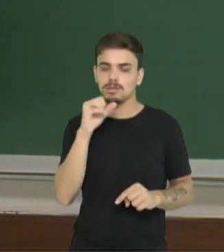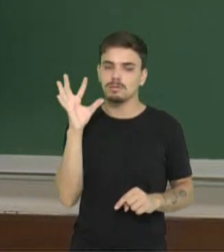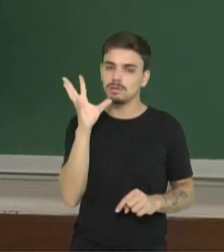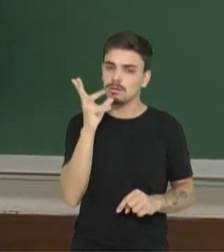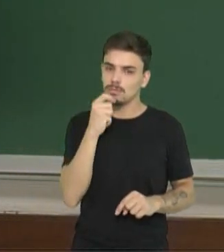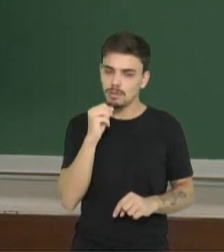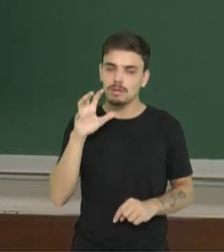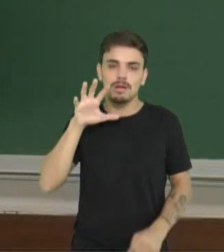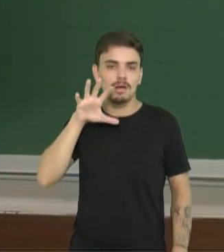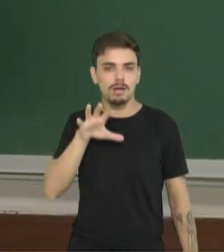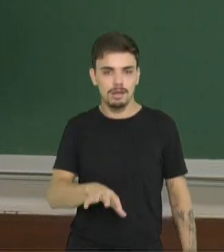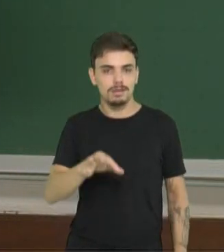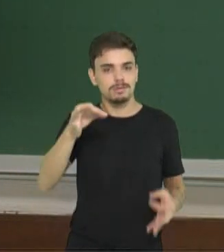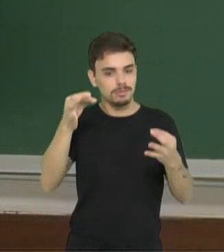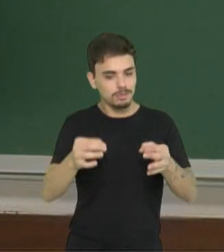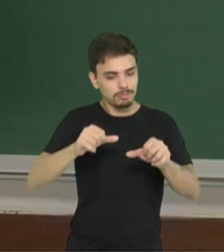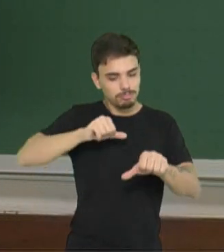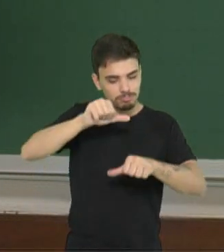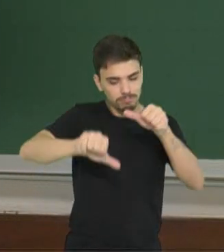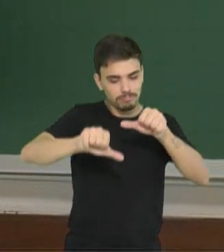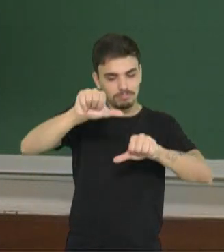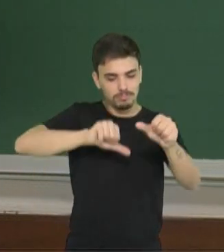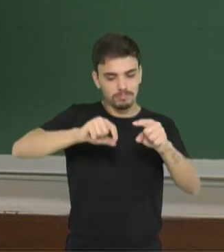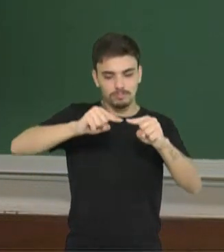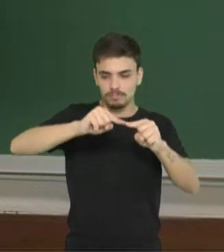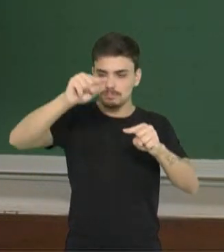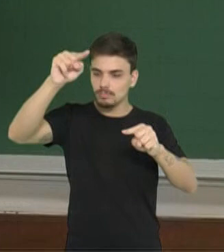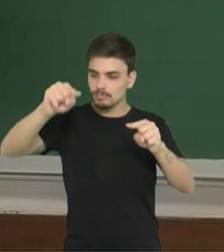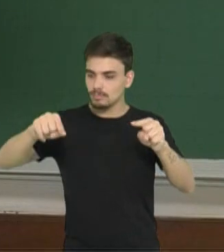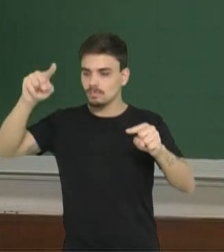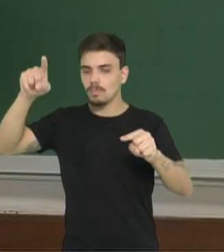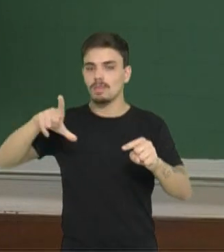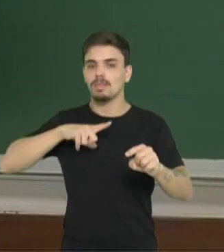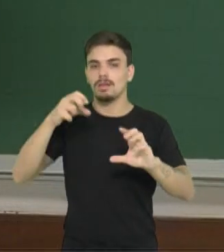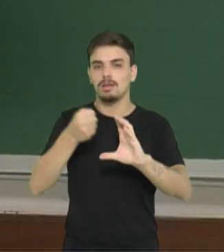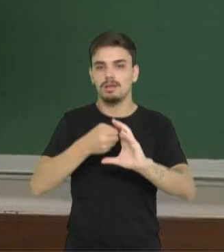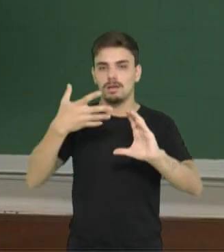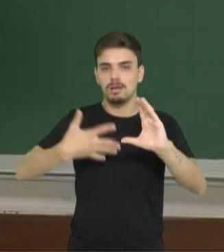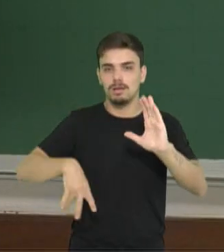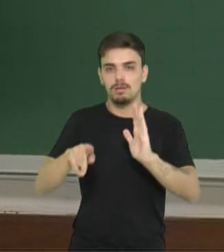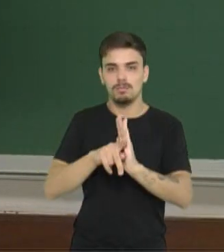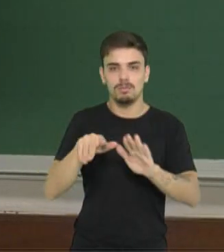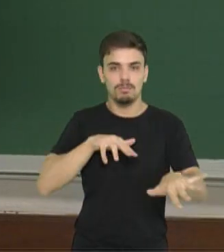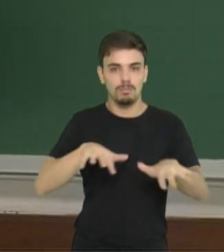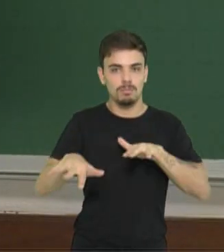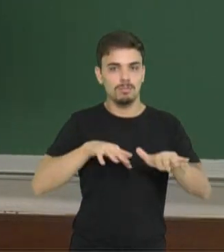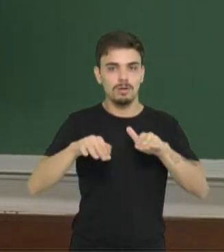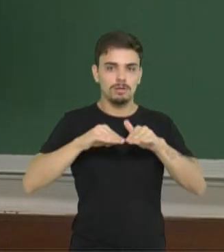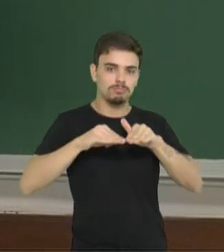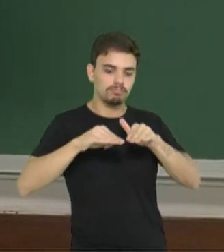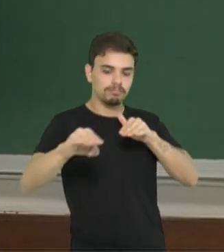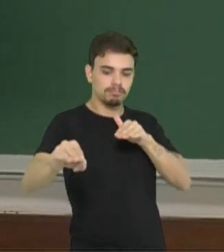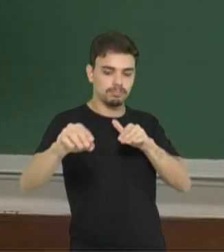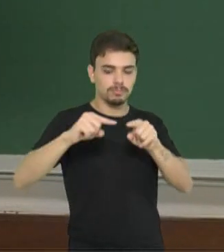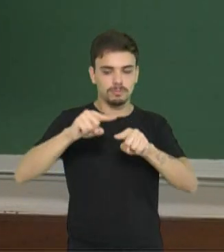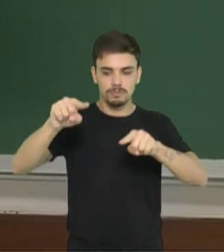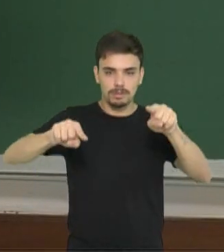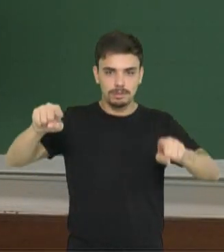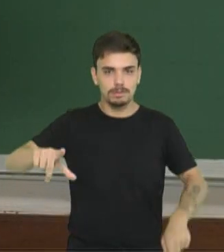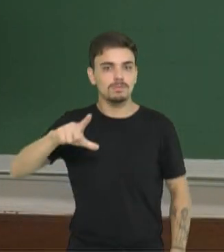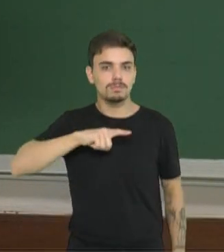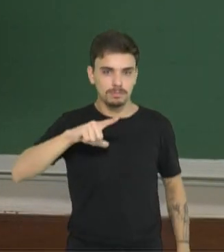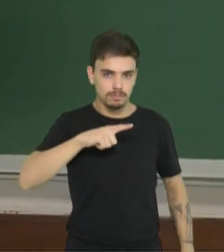é justamente essa alteração que caracteriza o que nós chamamos de movimento uniformemente